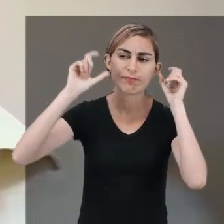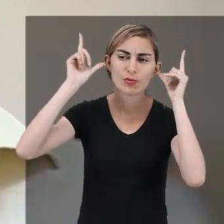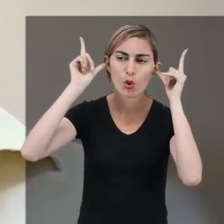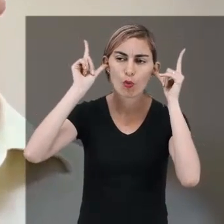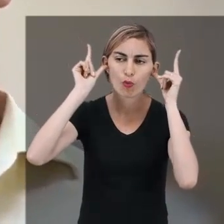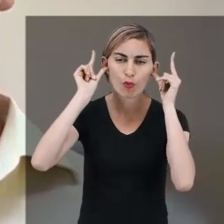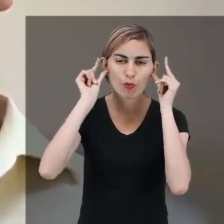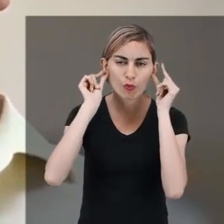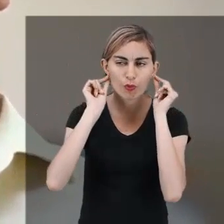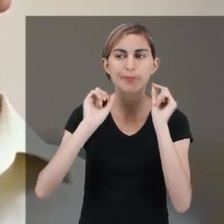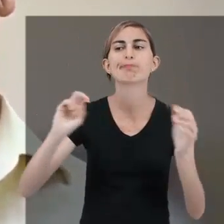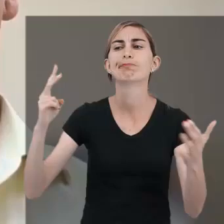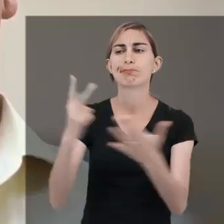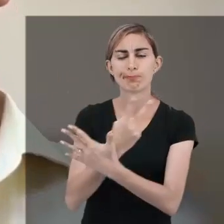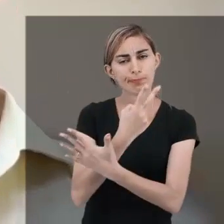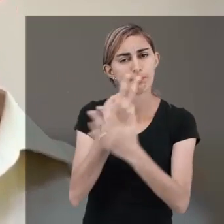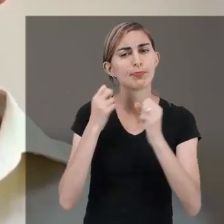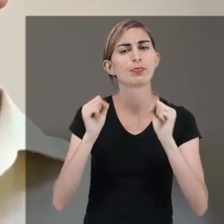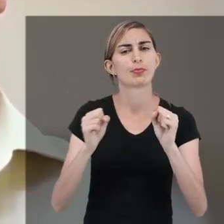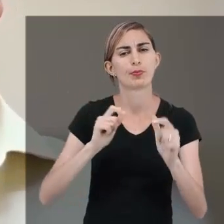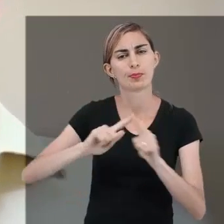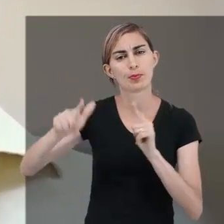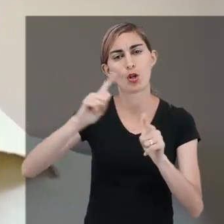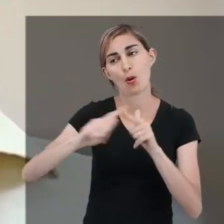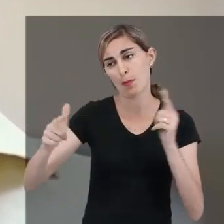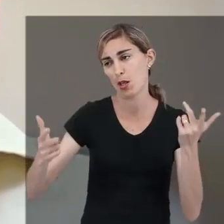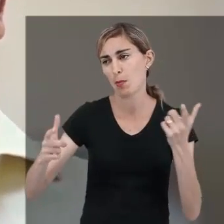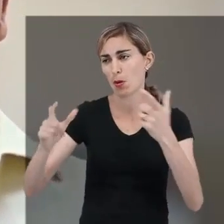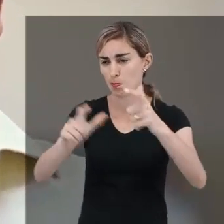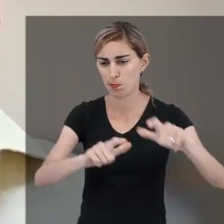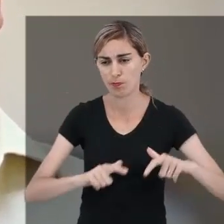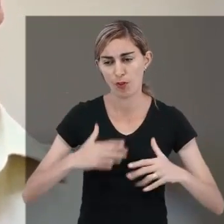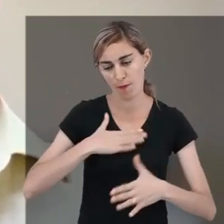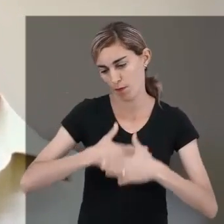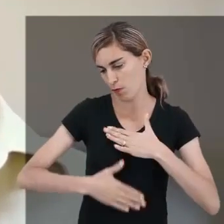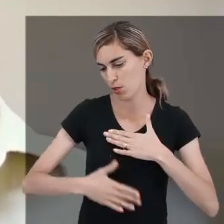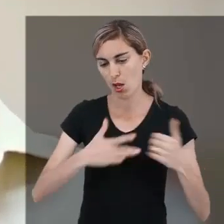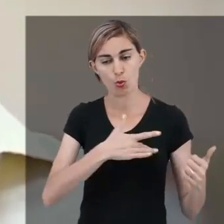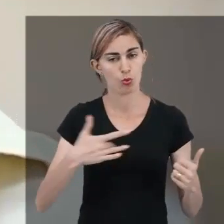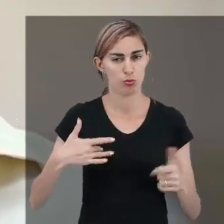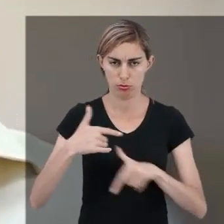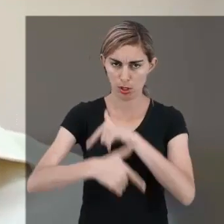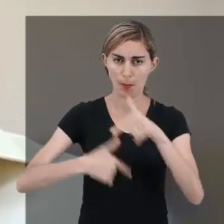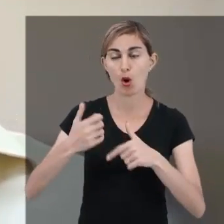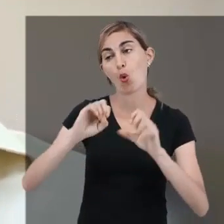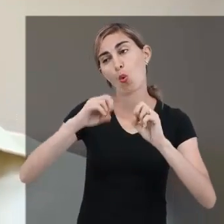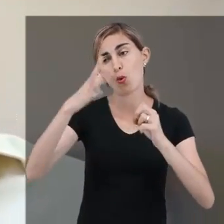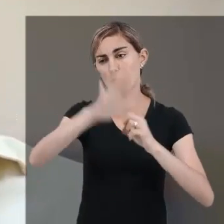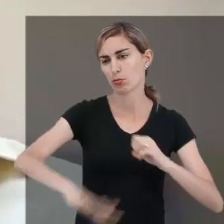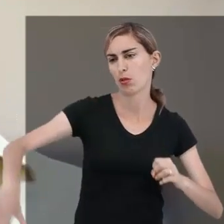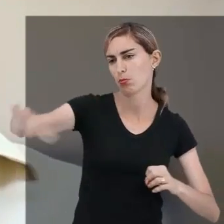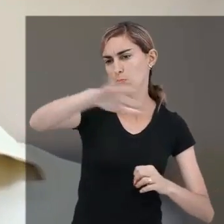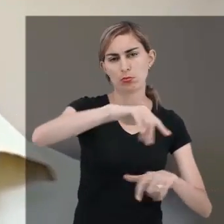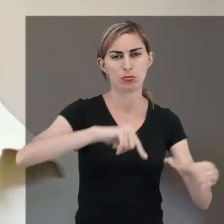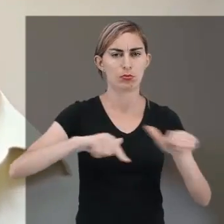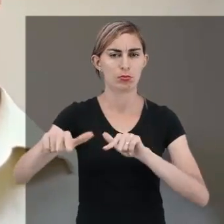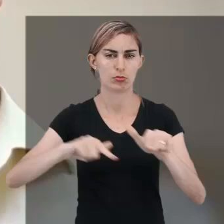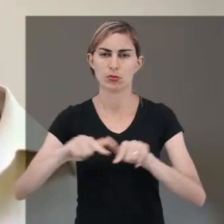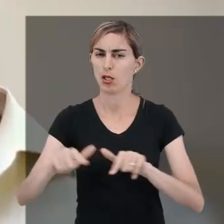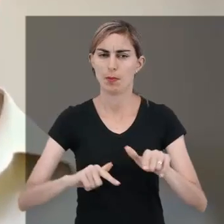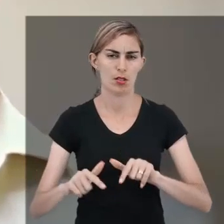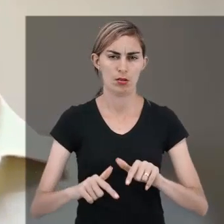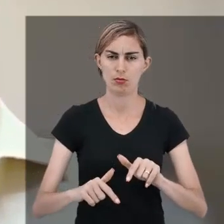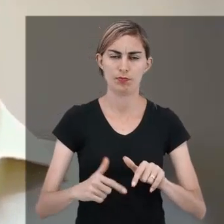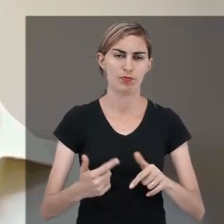Algo está errado. Ou pode ser um problema físico do trabalhador, um problema de saúde, ou pode ser do ambiente. Então a gente não